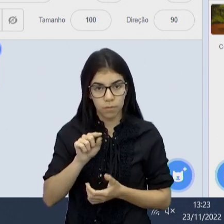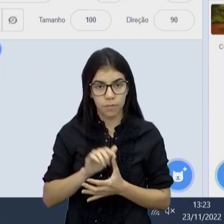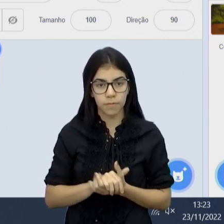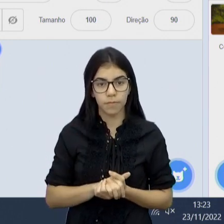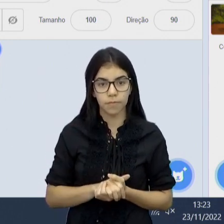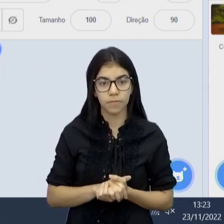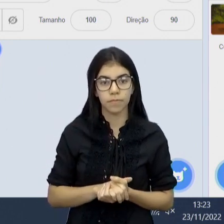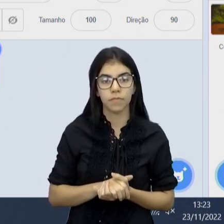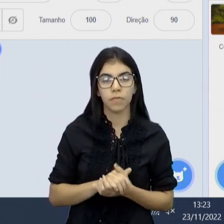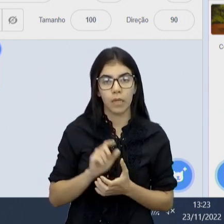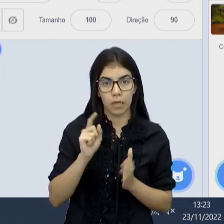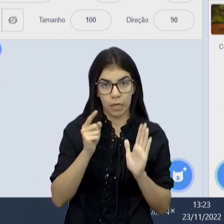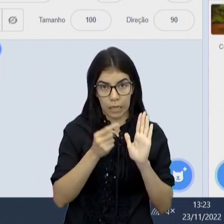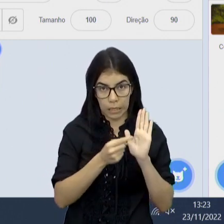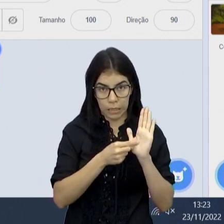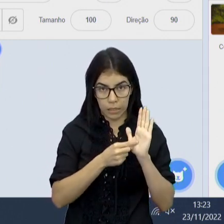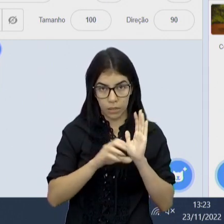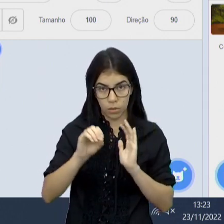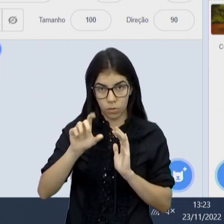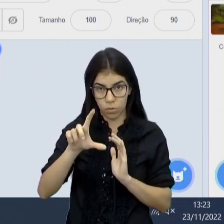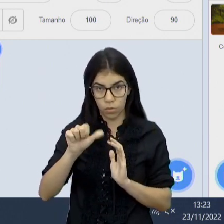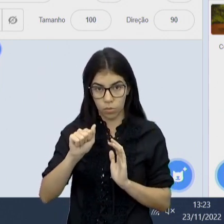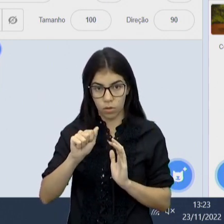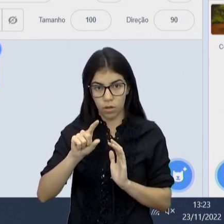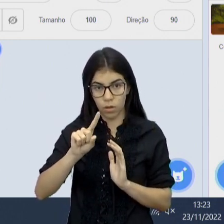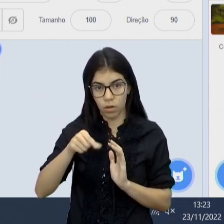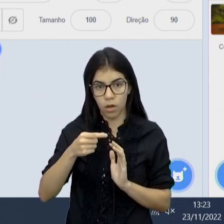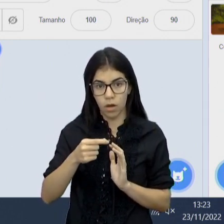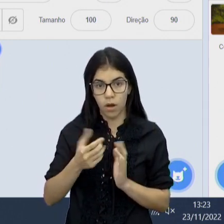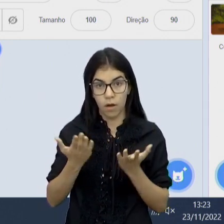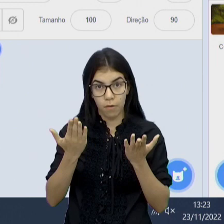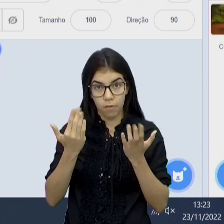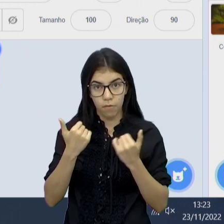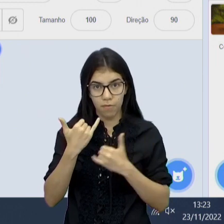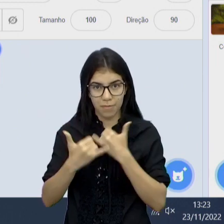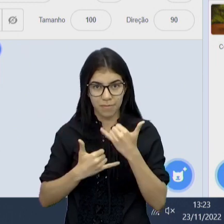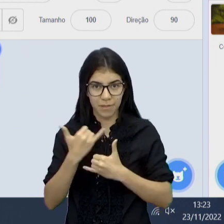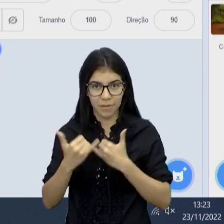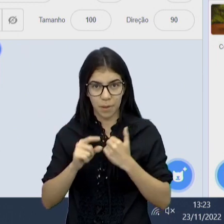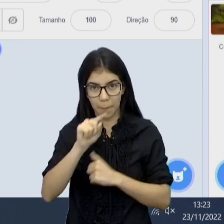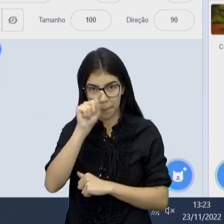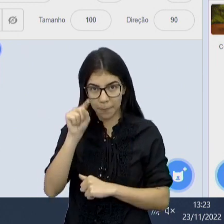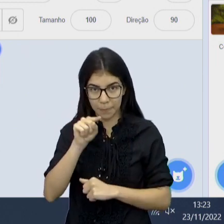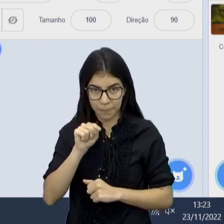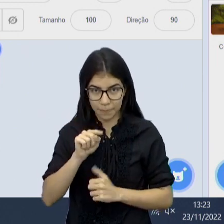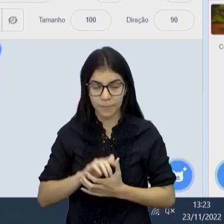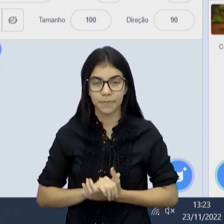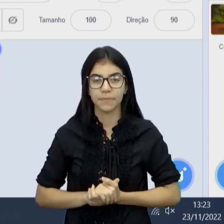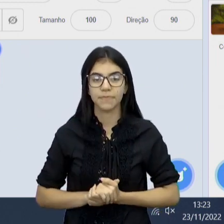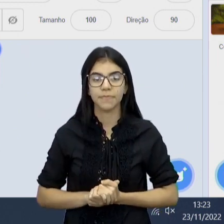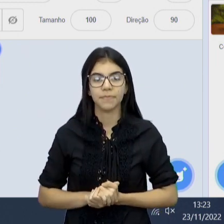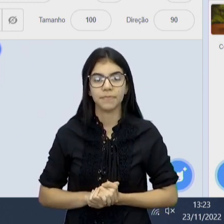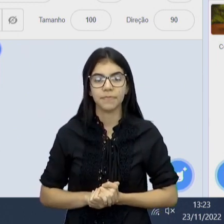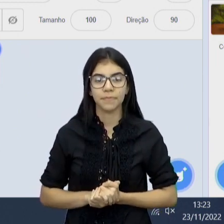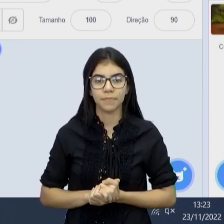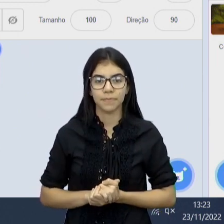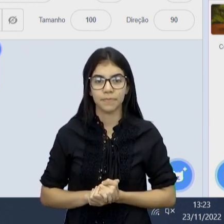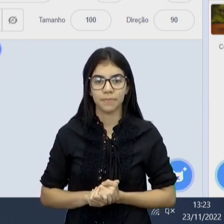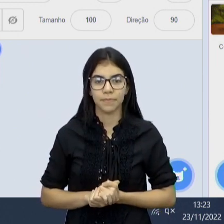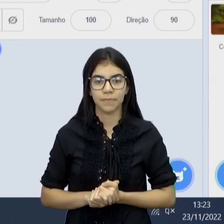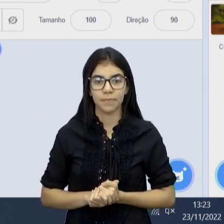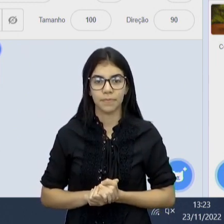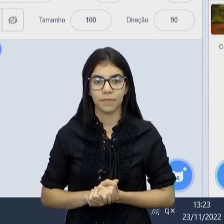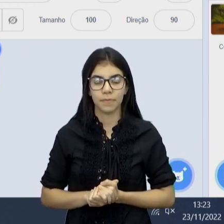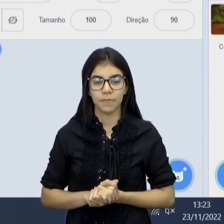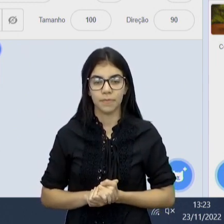Olá. altera. Olá, vírgula, Vírgula. vamos brincar? Interrogação. Vamos brincar?